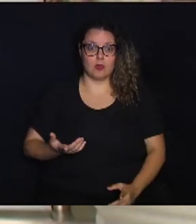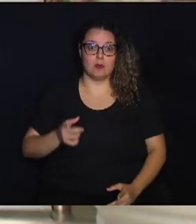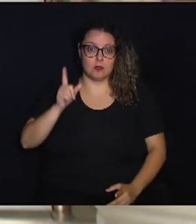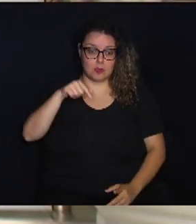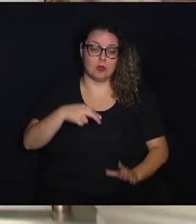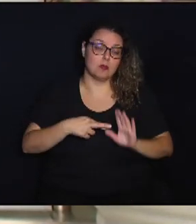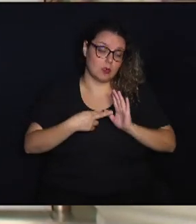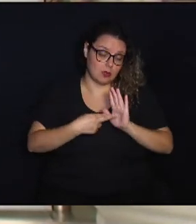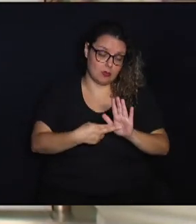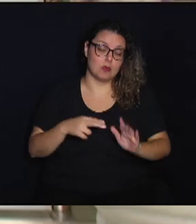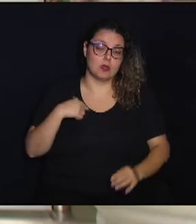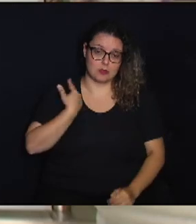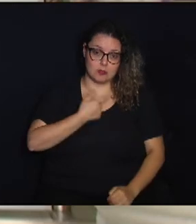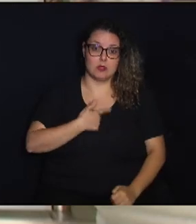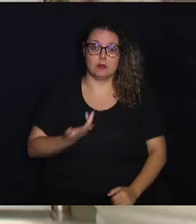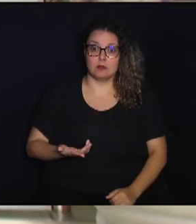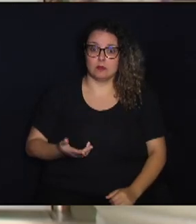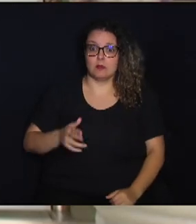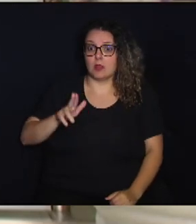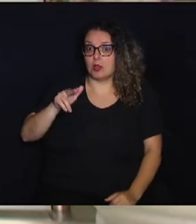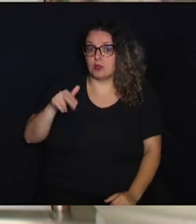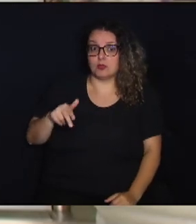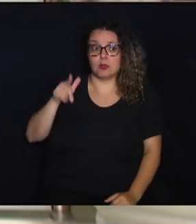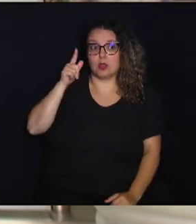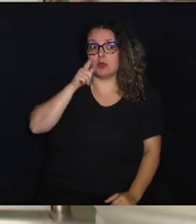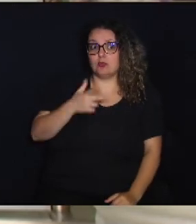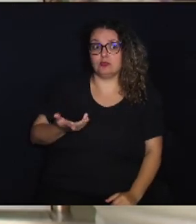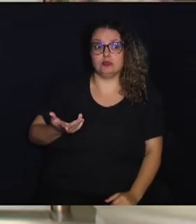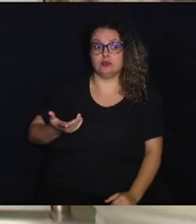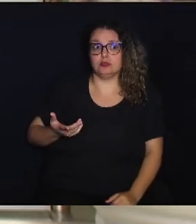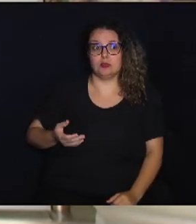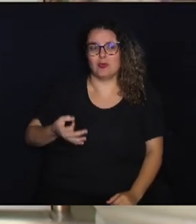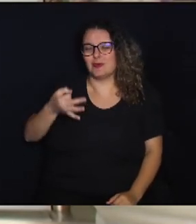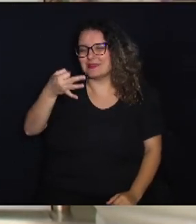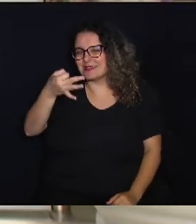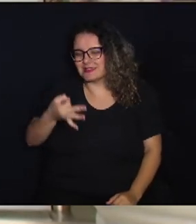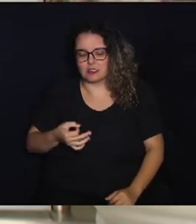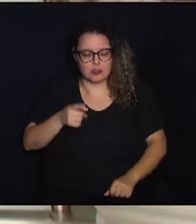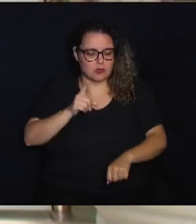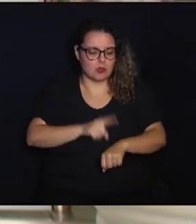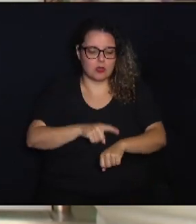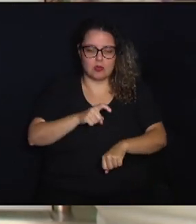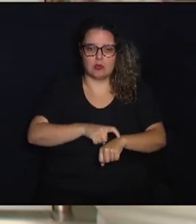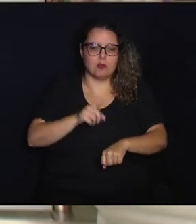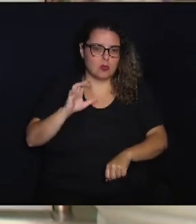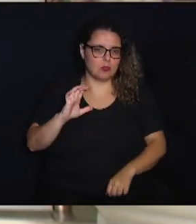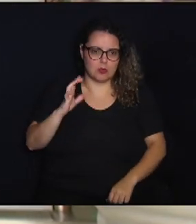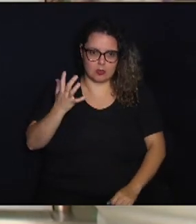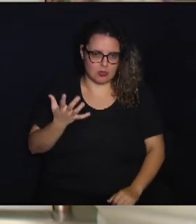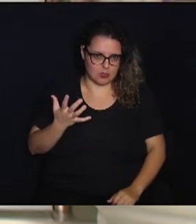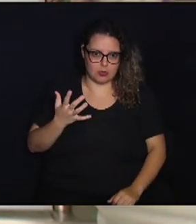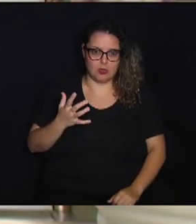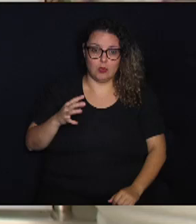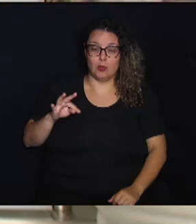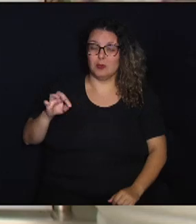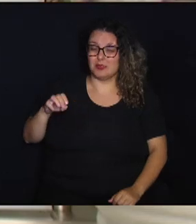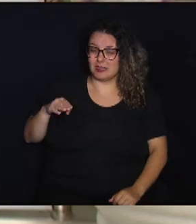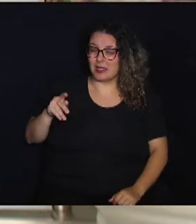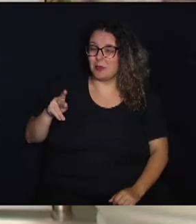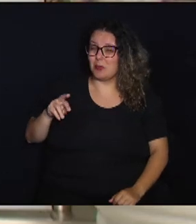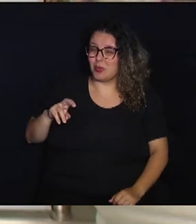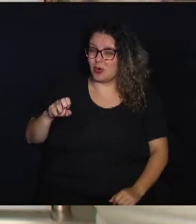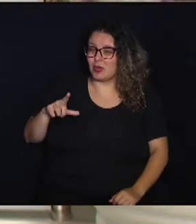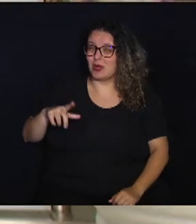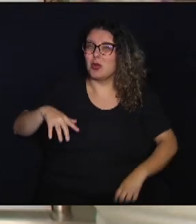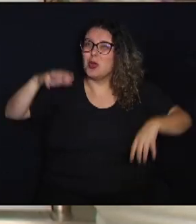referência, mas ela nunca consegue às vezes dar com exatidão a hora e o momento que vai acontecer um temporal. Então a primeira